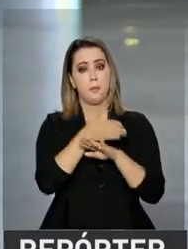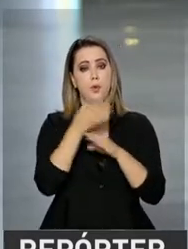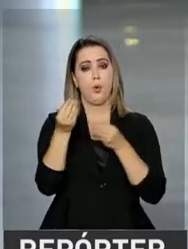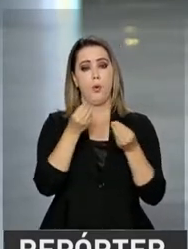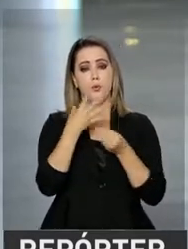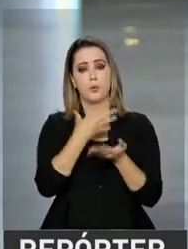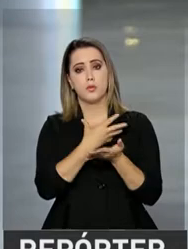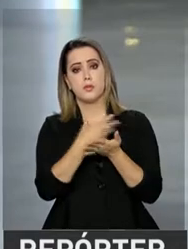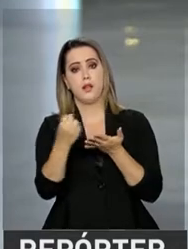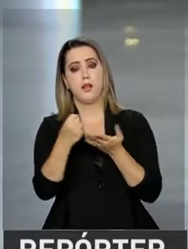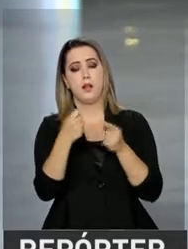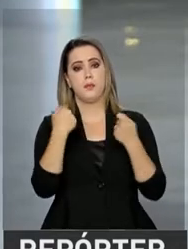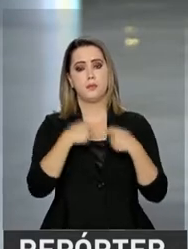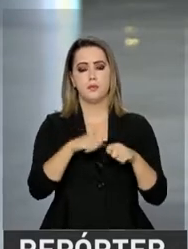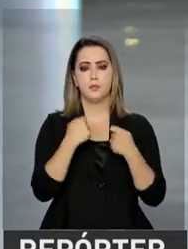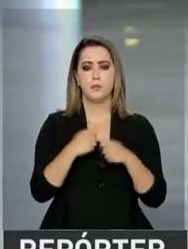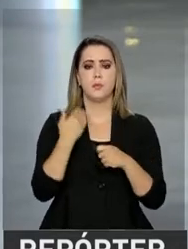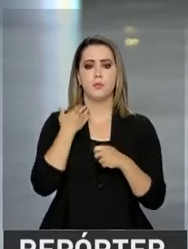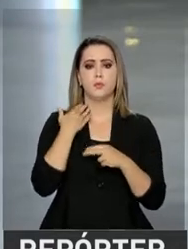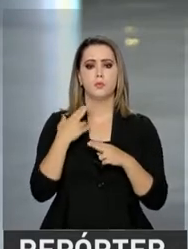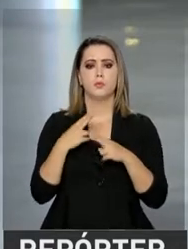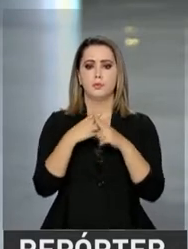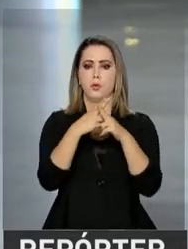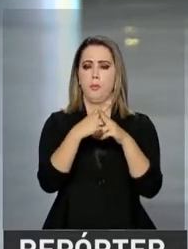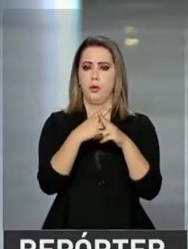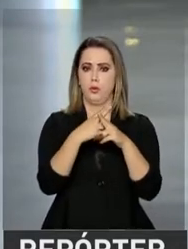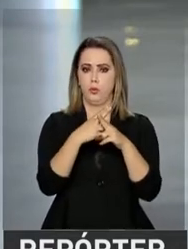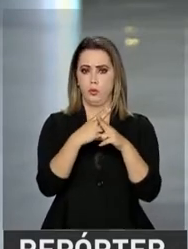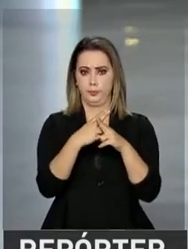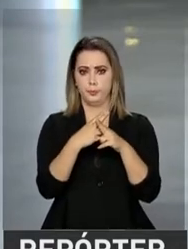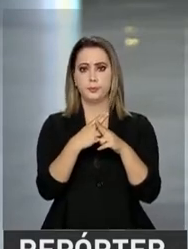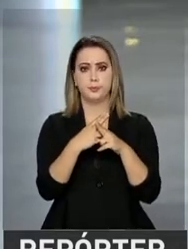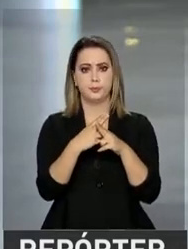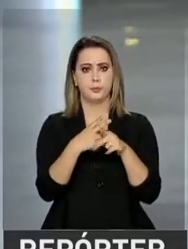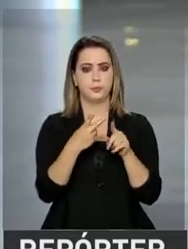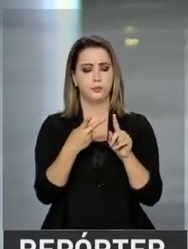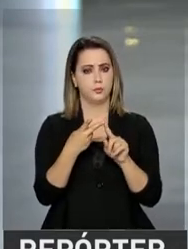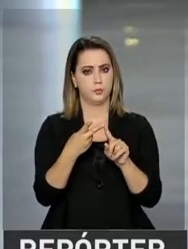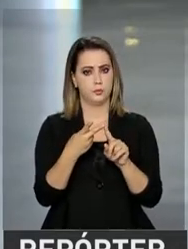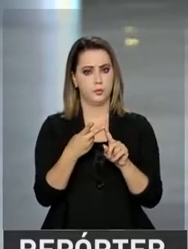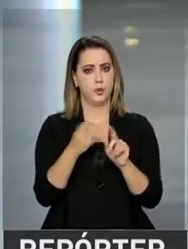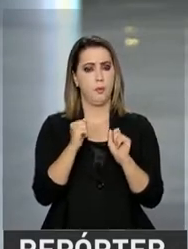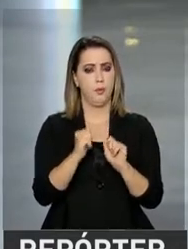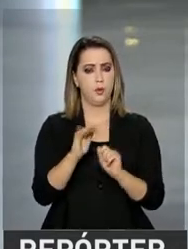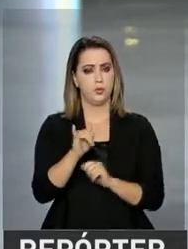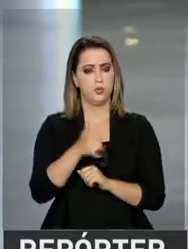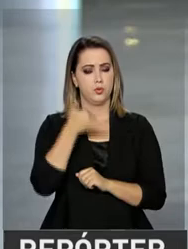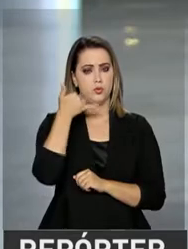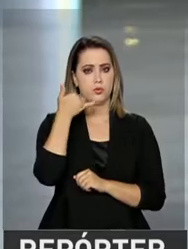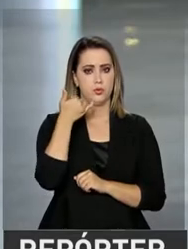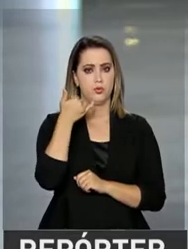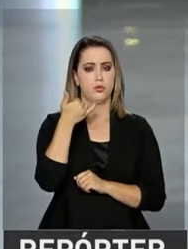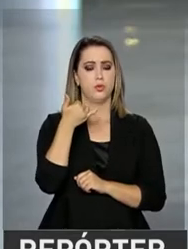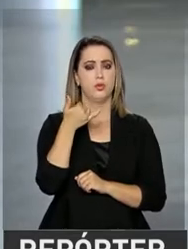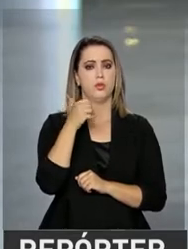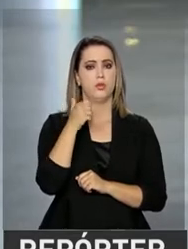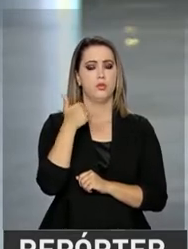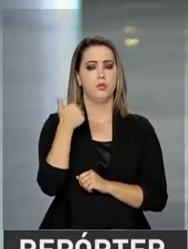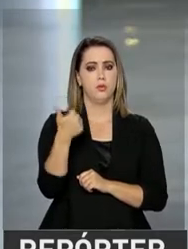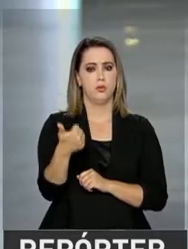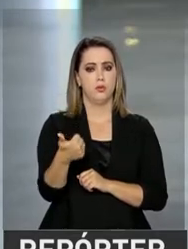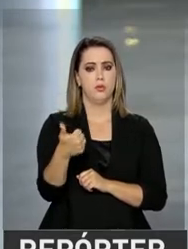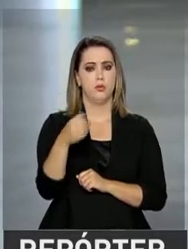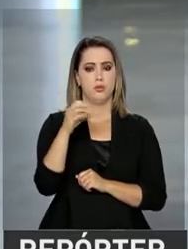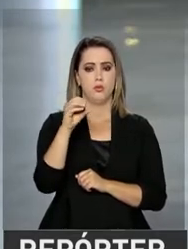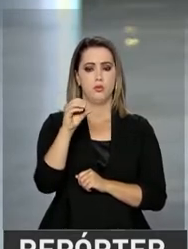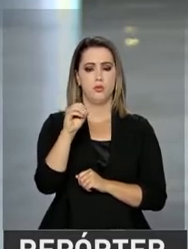desse dinheiro o trabalhador pode ir a uma agência da caixa econômica federal também pode ligar para o atendimento telefônico no número